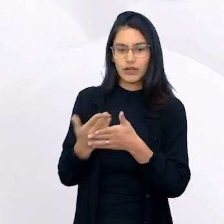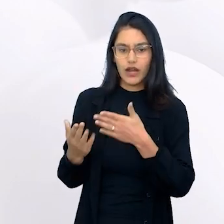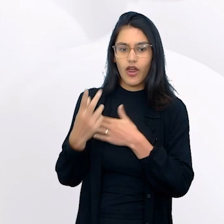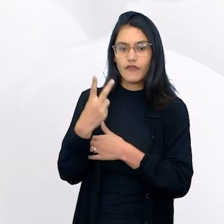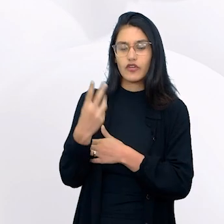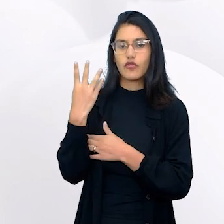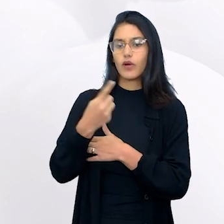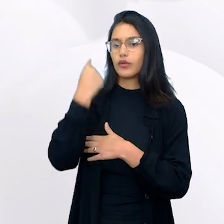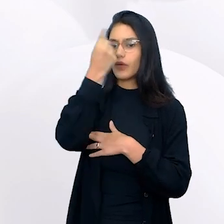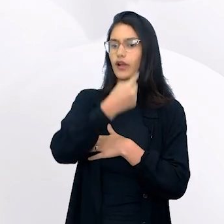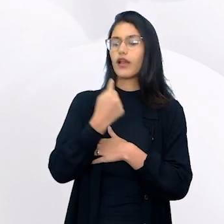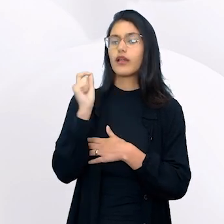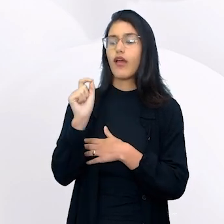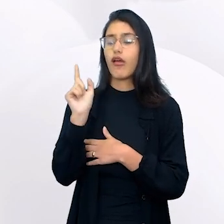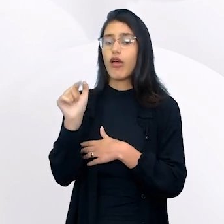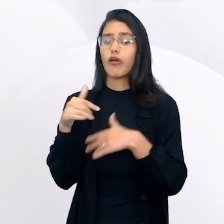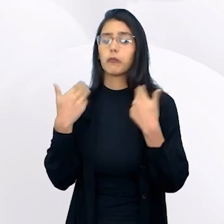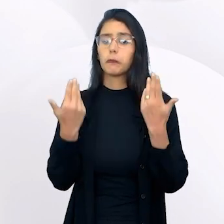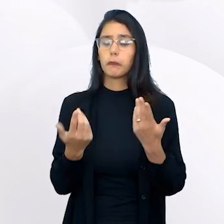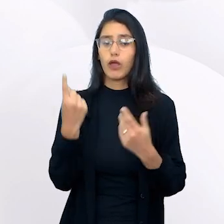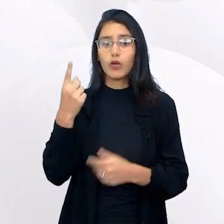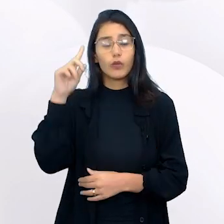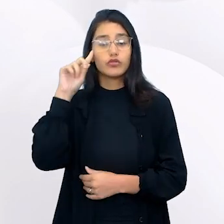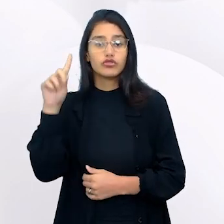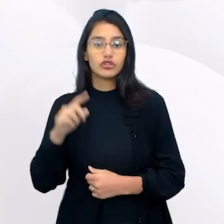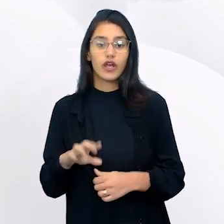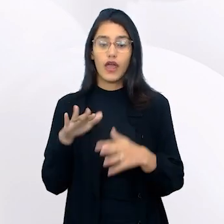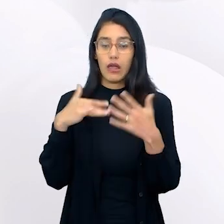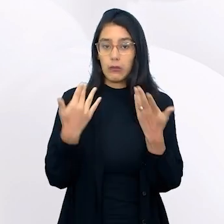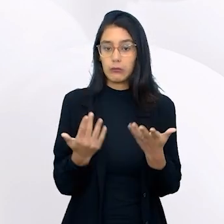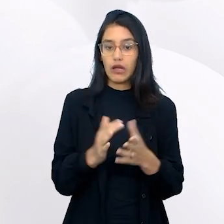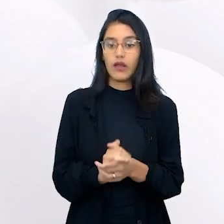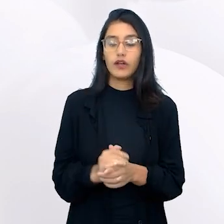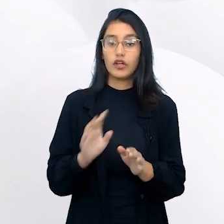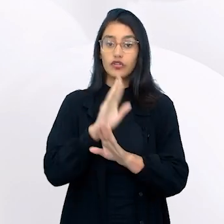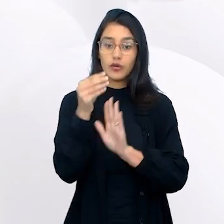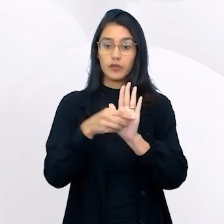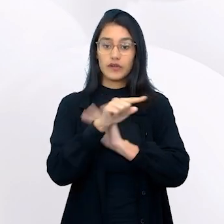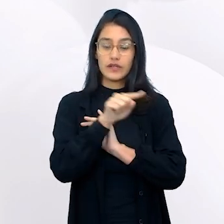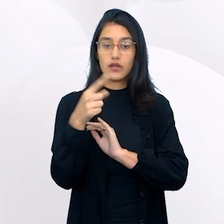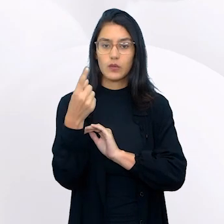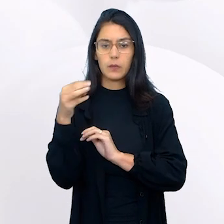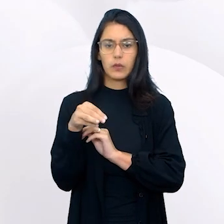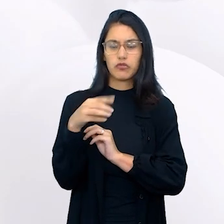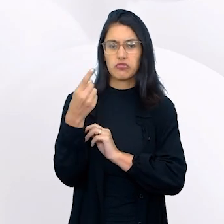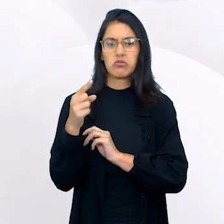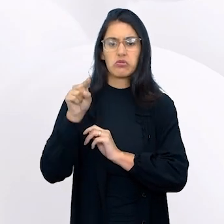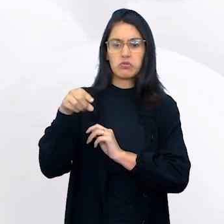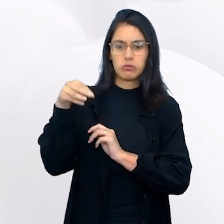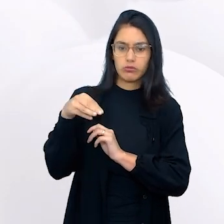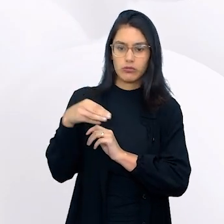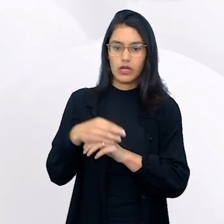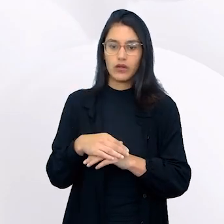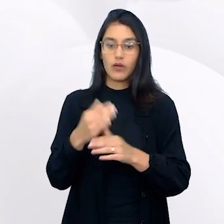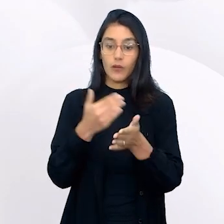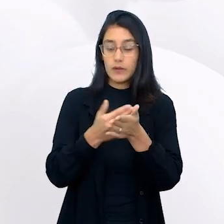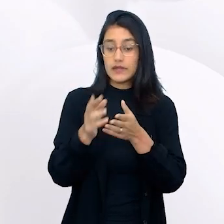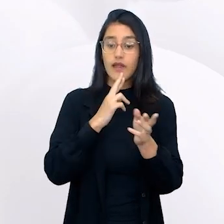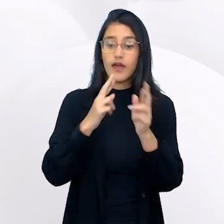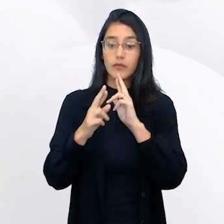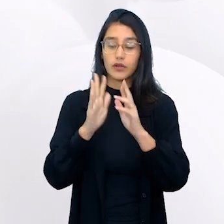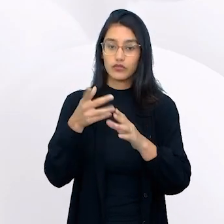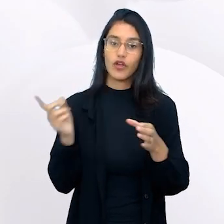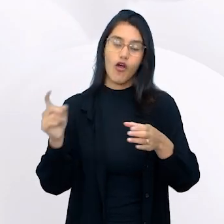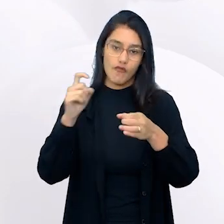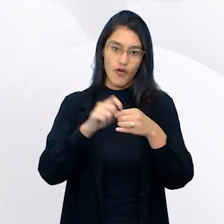d'água em 24 horas, né, em um dia, é quanto? Eu vou deixar aí um minutinho e meio. Começaram a responder, eu